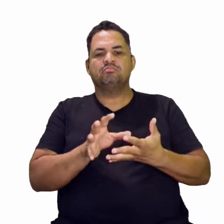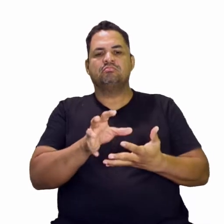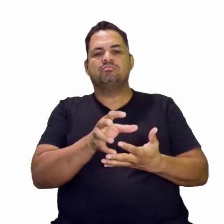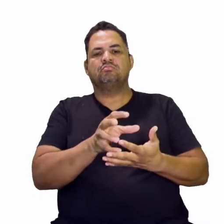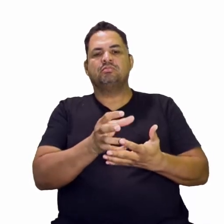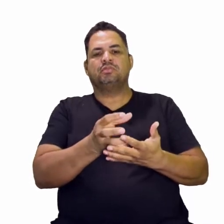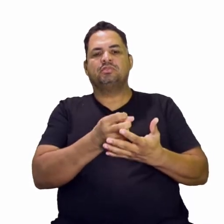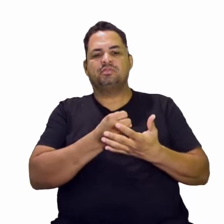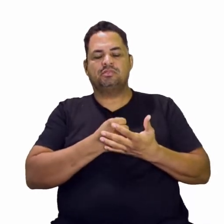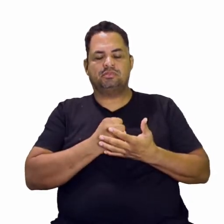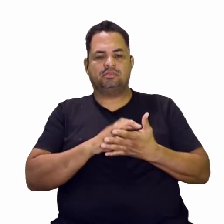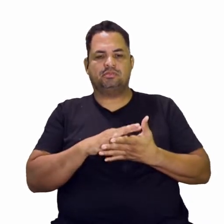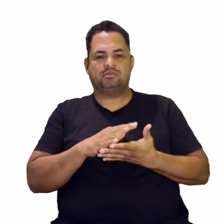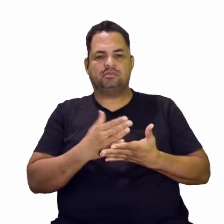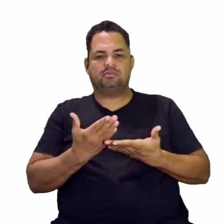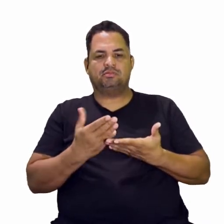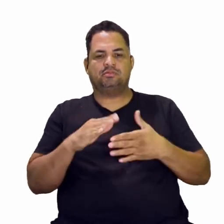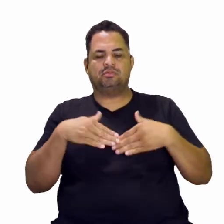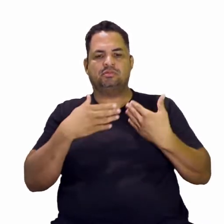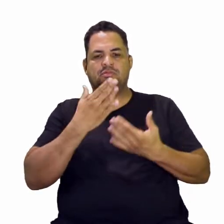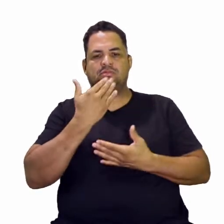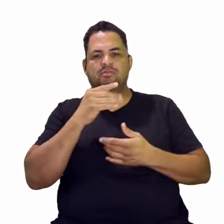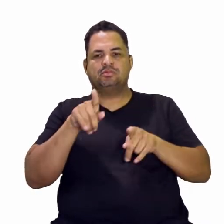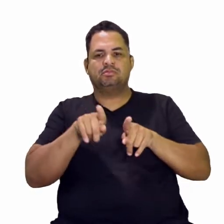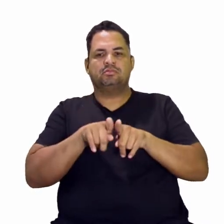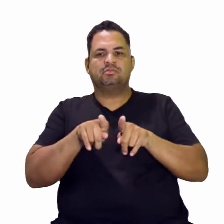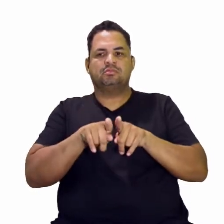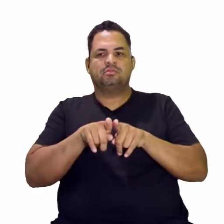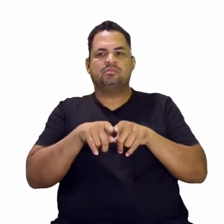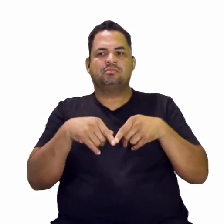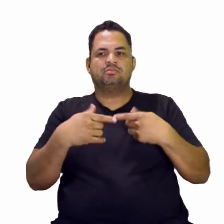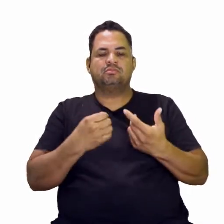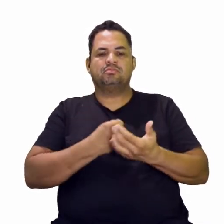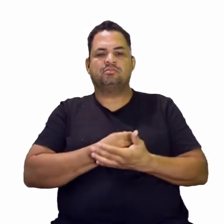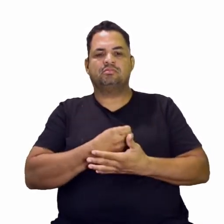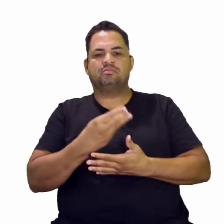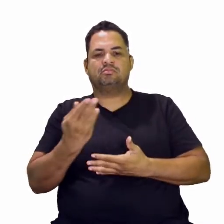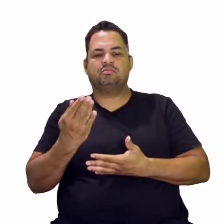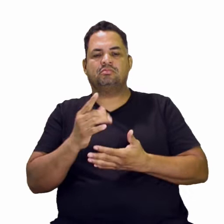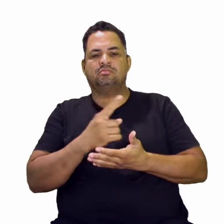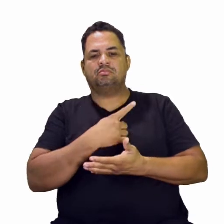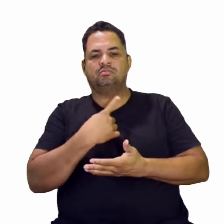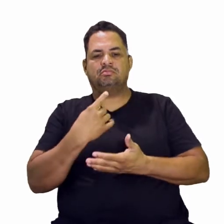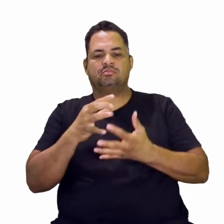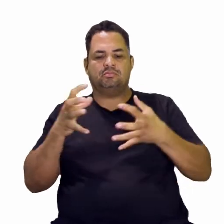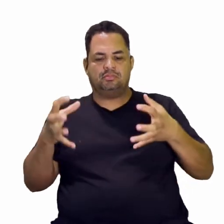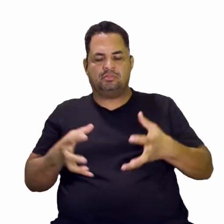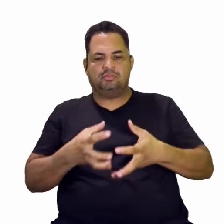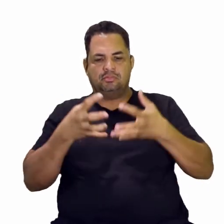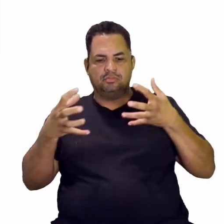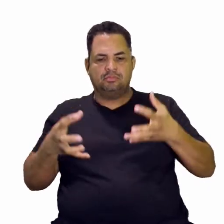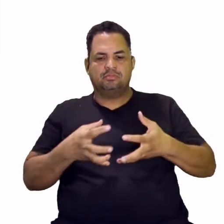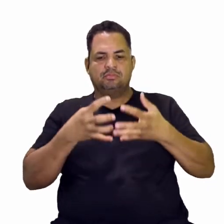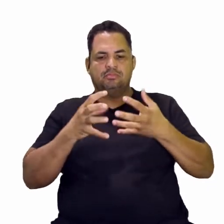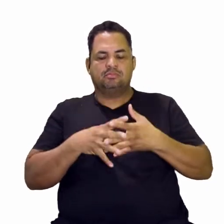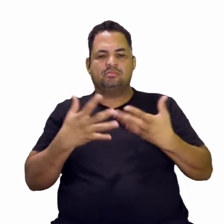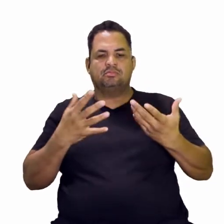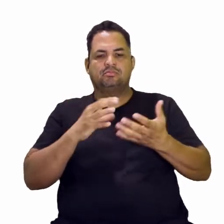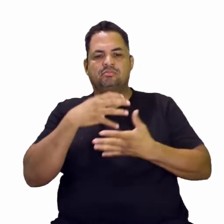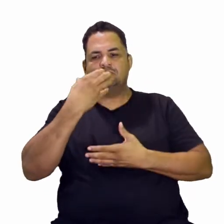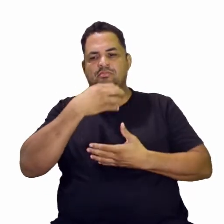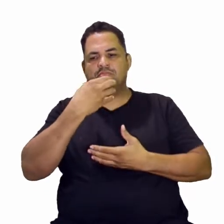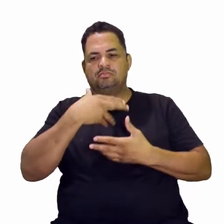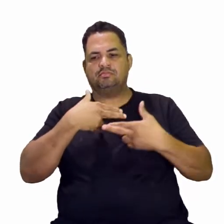fica tranquilo que também naquilo que você come também tem, porém não é tanta quantidade quanto nos legumes, nas hortaliças,